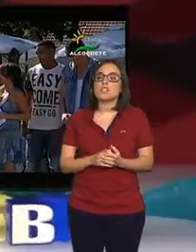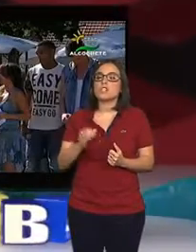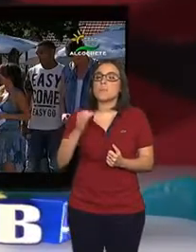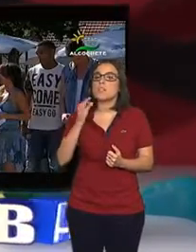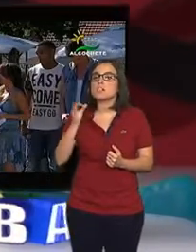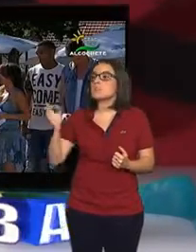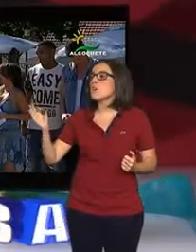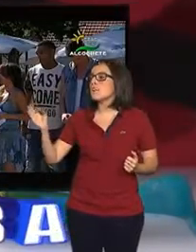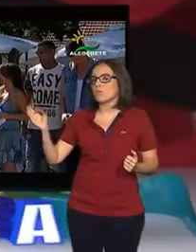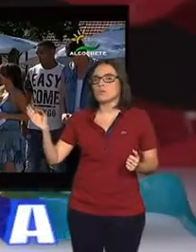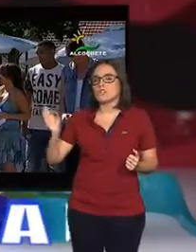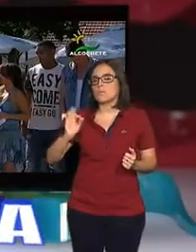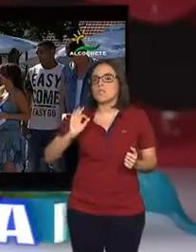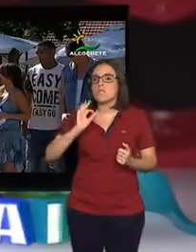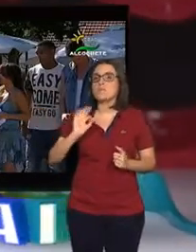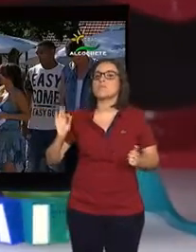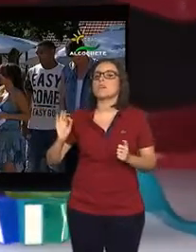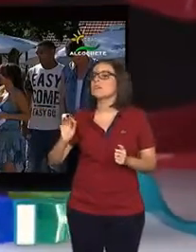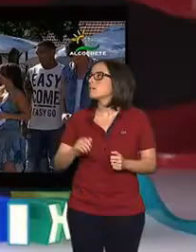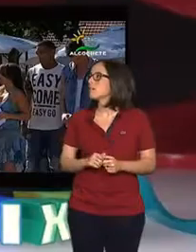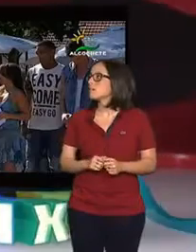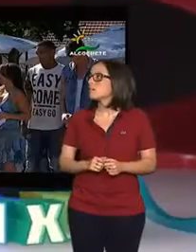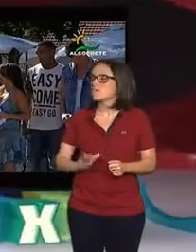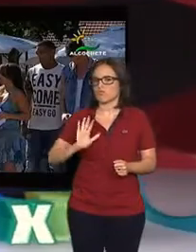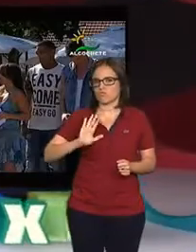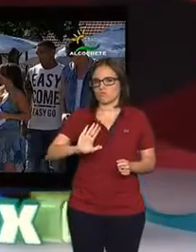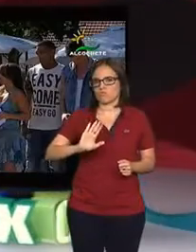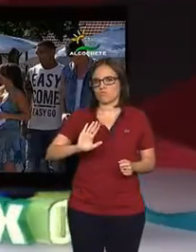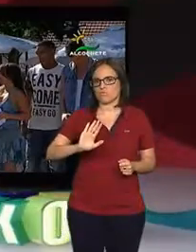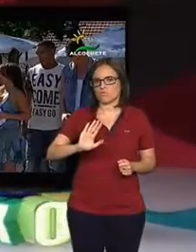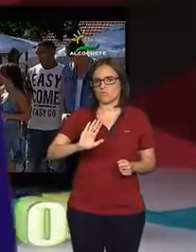assisti uma coisa muito melhor na Rússia é uma coisa muito melhor